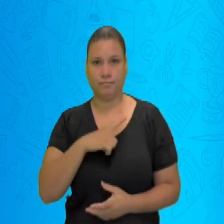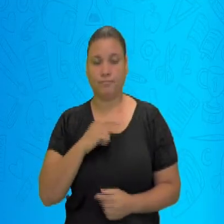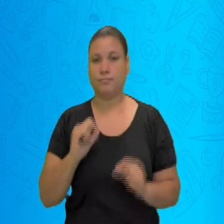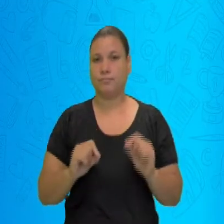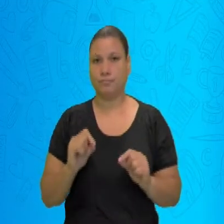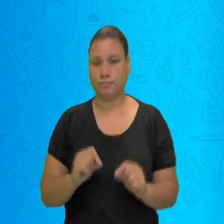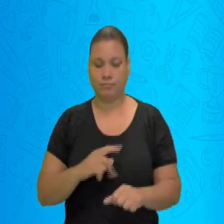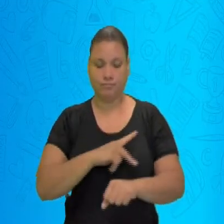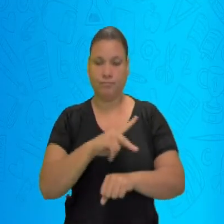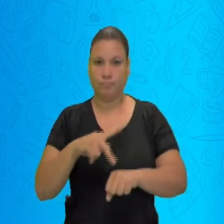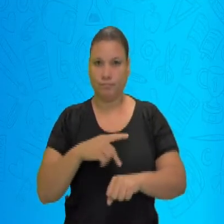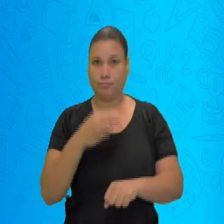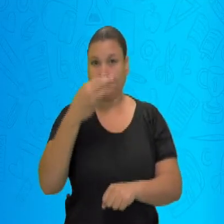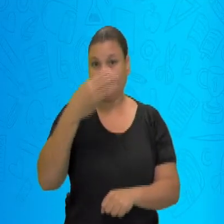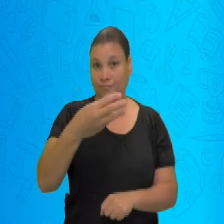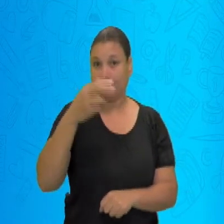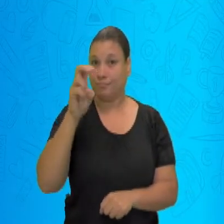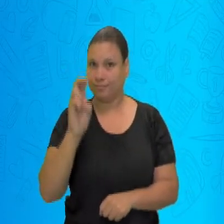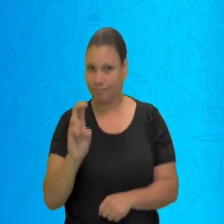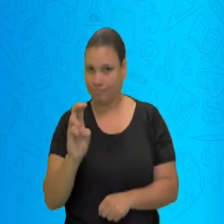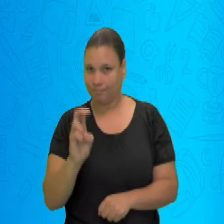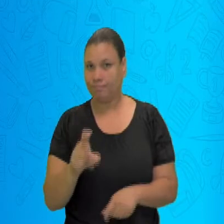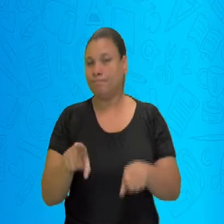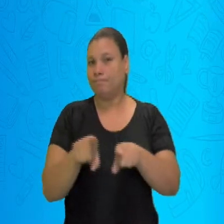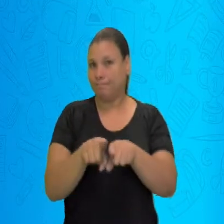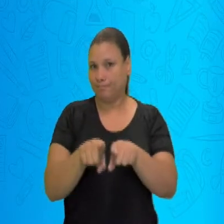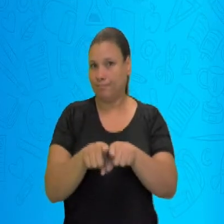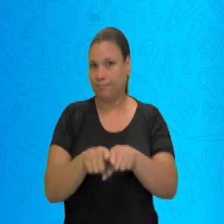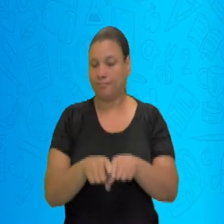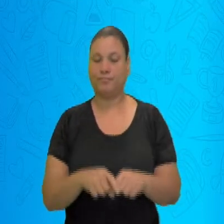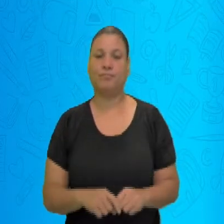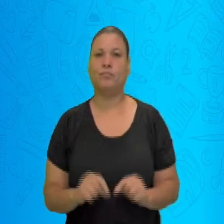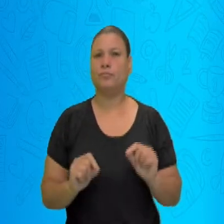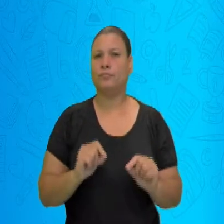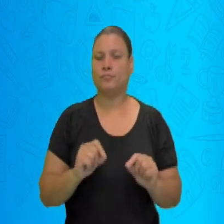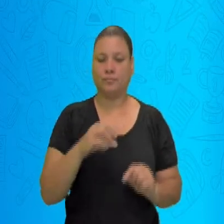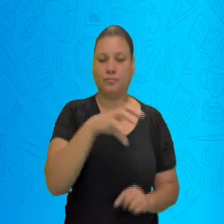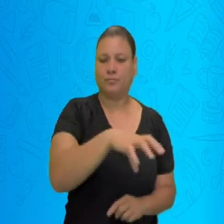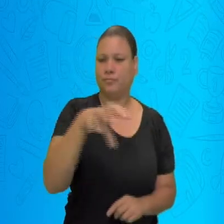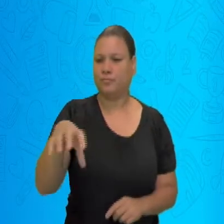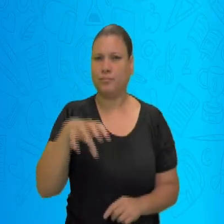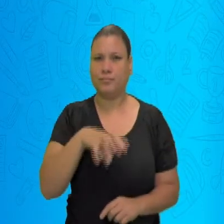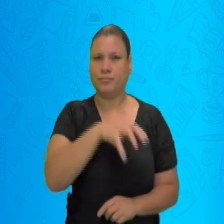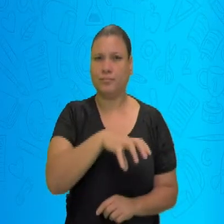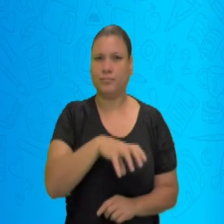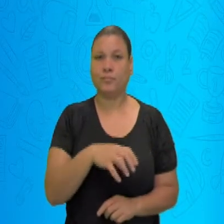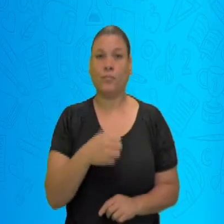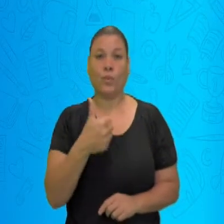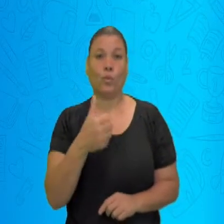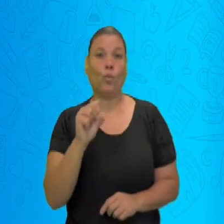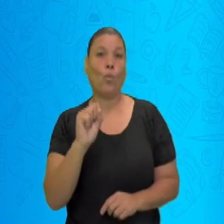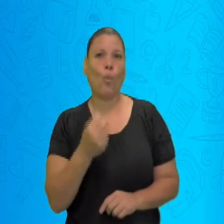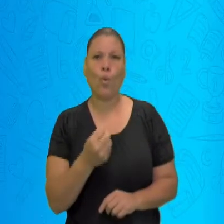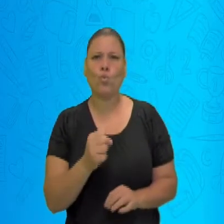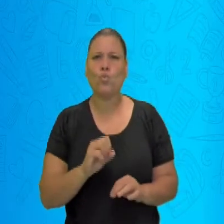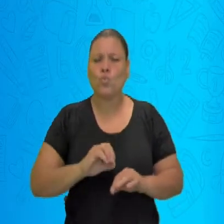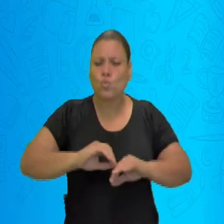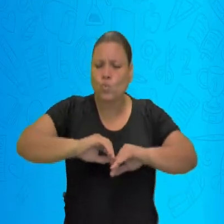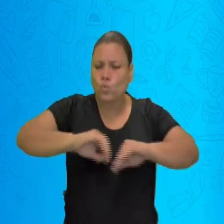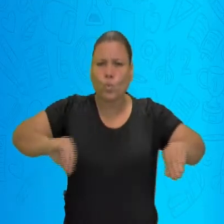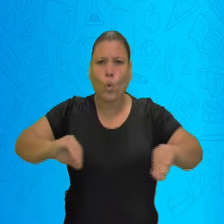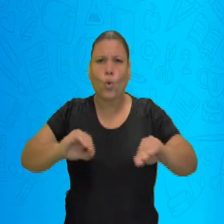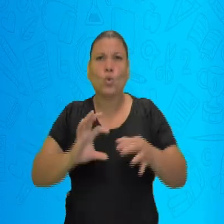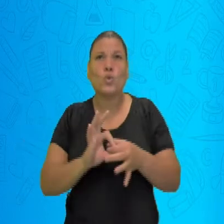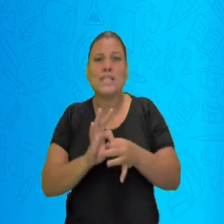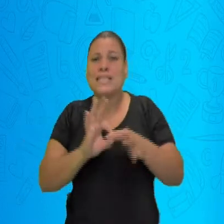países e 18 territórios, todos independentes.